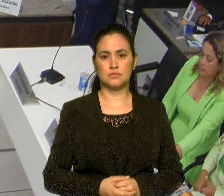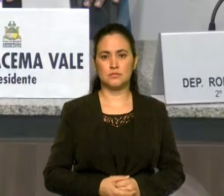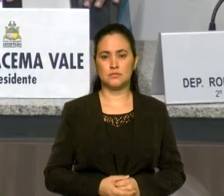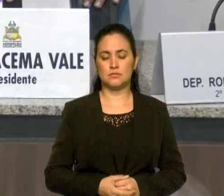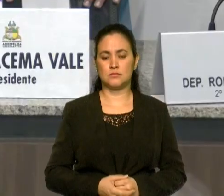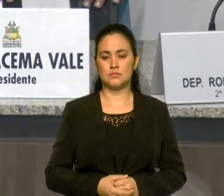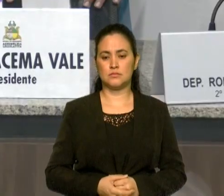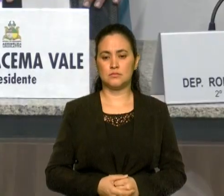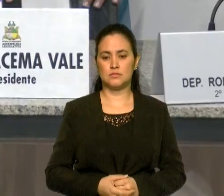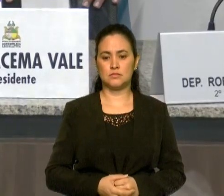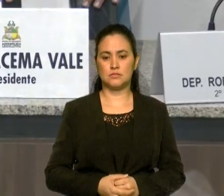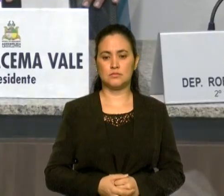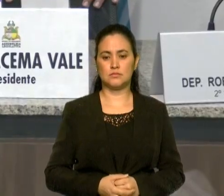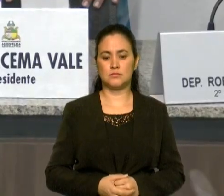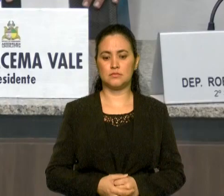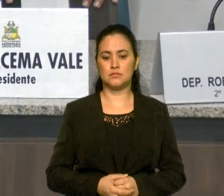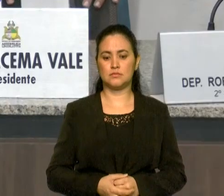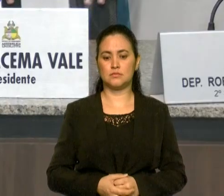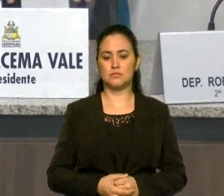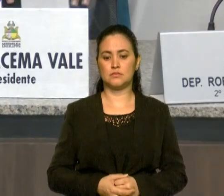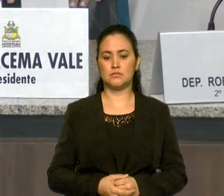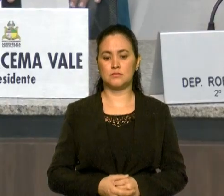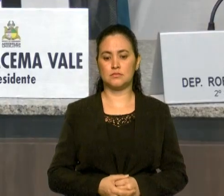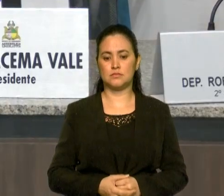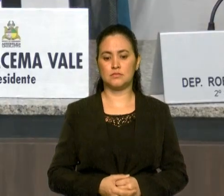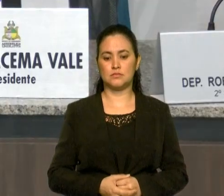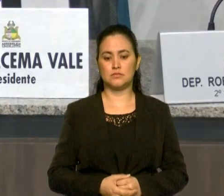São nove.